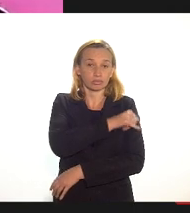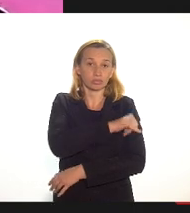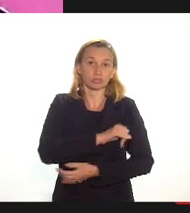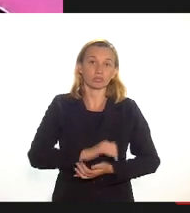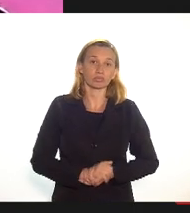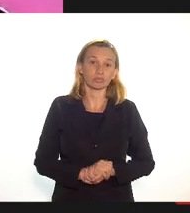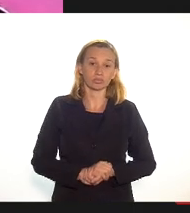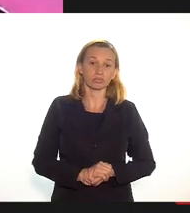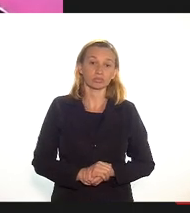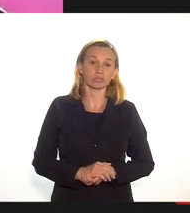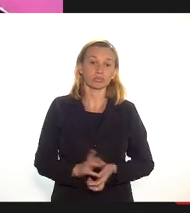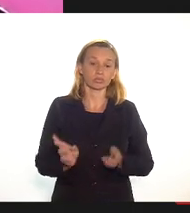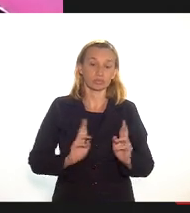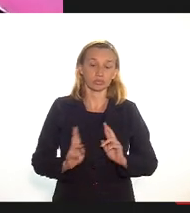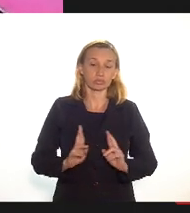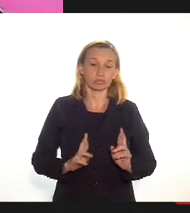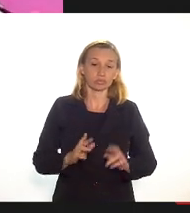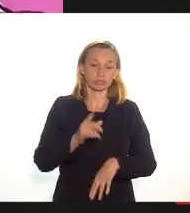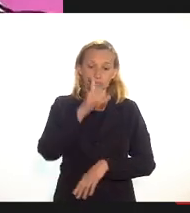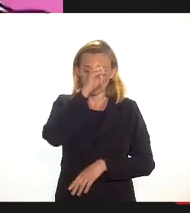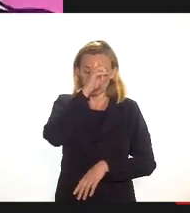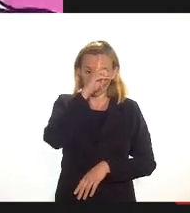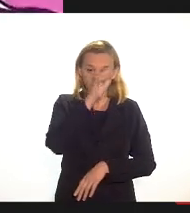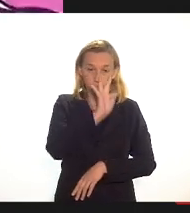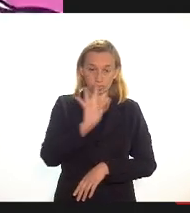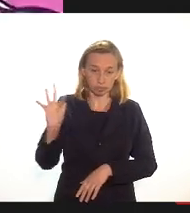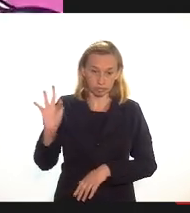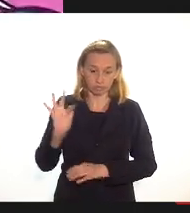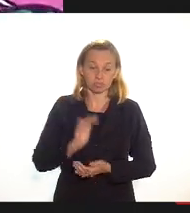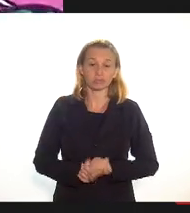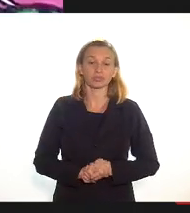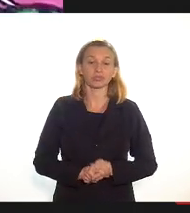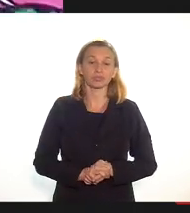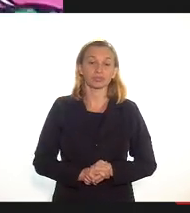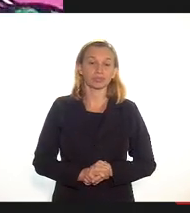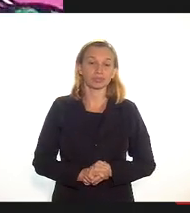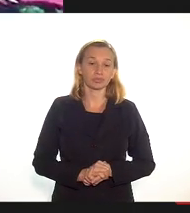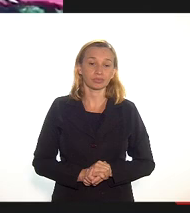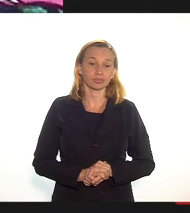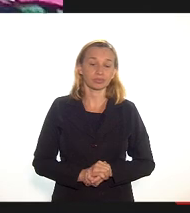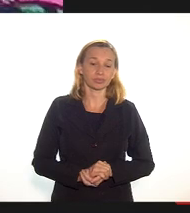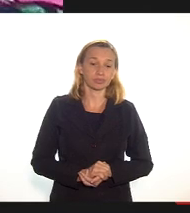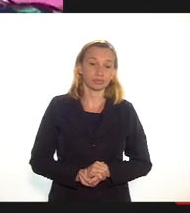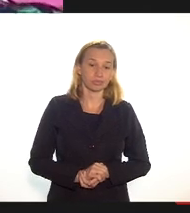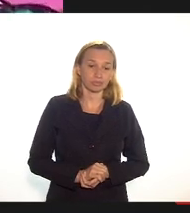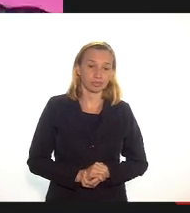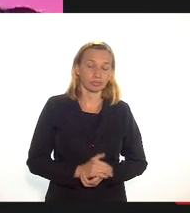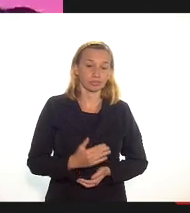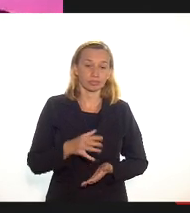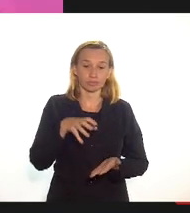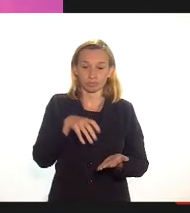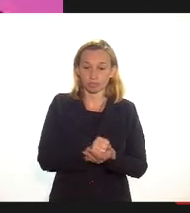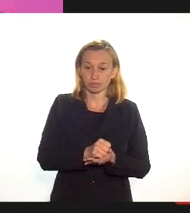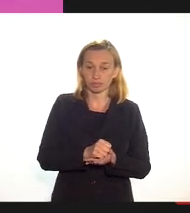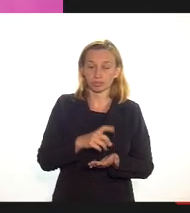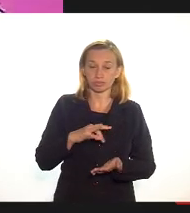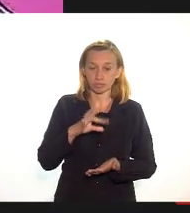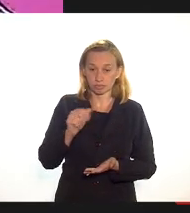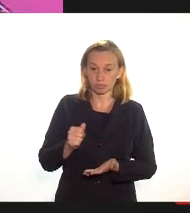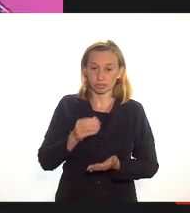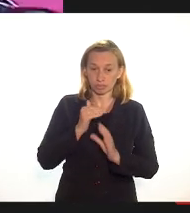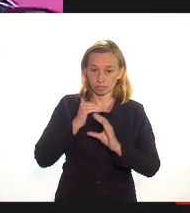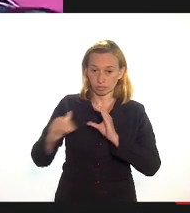Janeiro em relação aos hospitais federais. Tá? Então, vamos fazer um registro disso